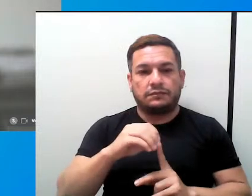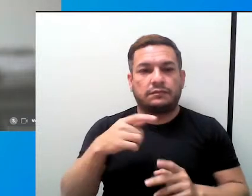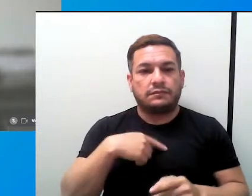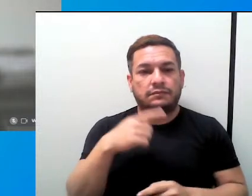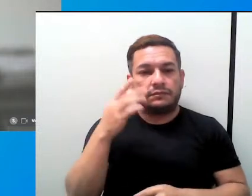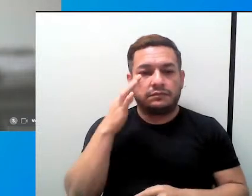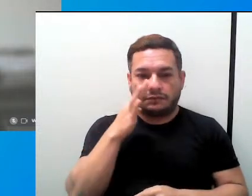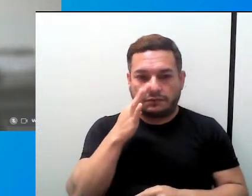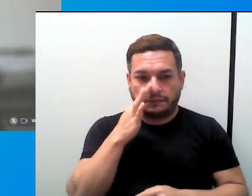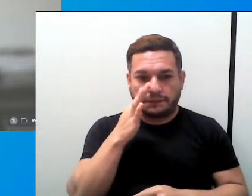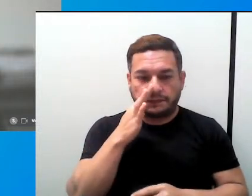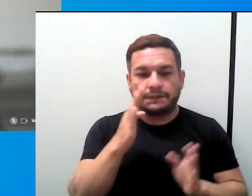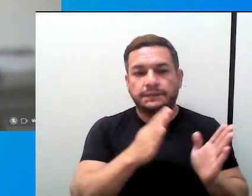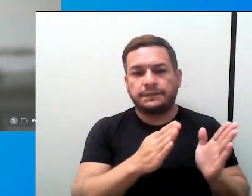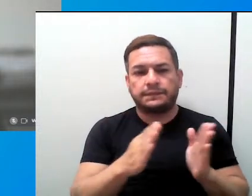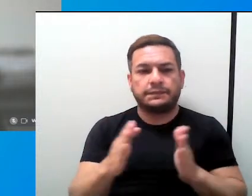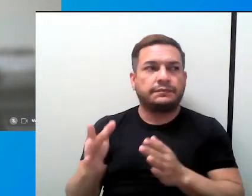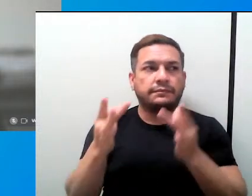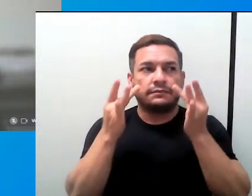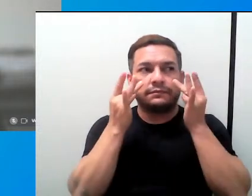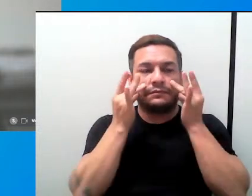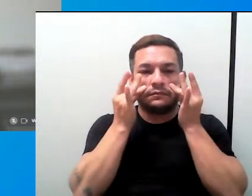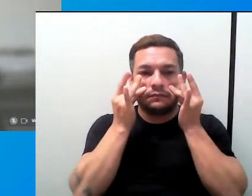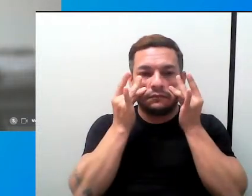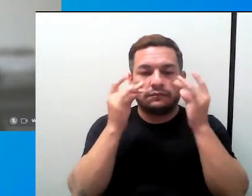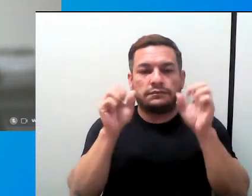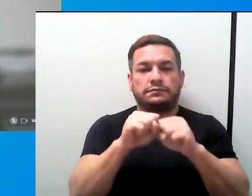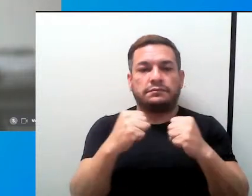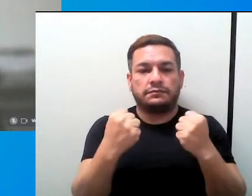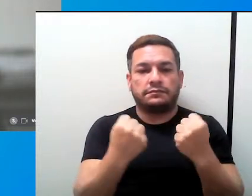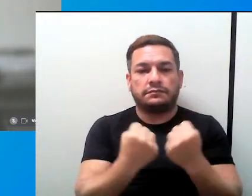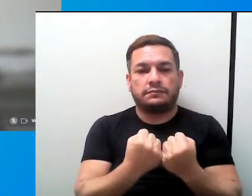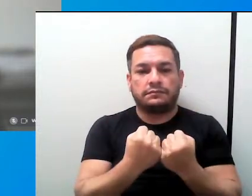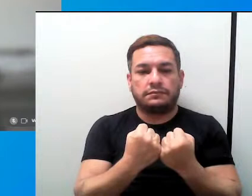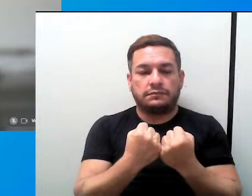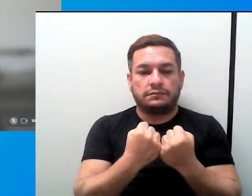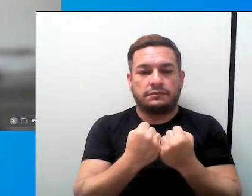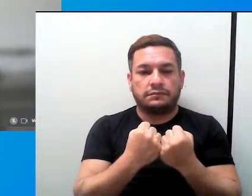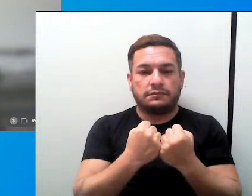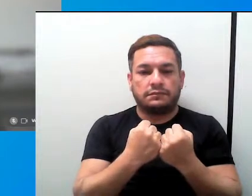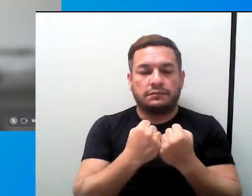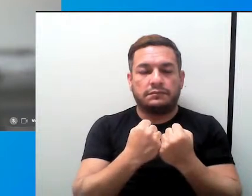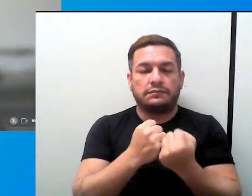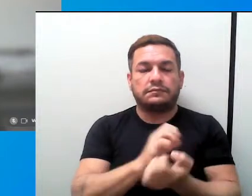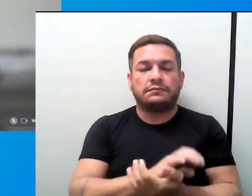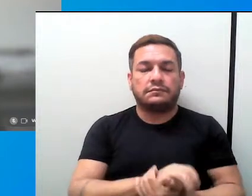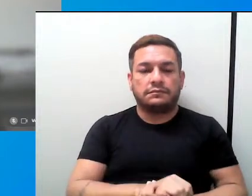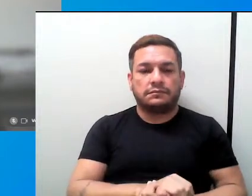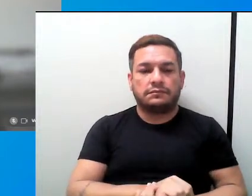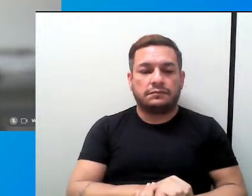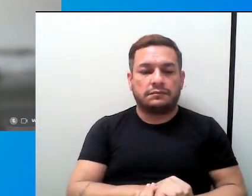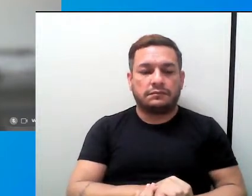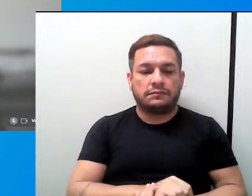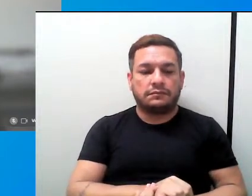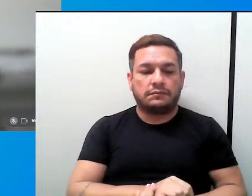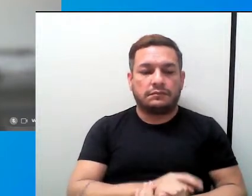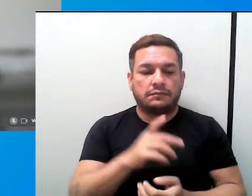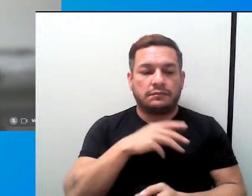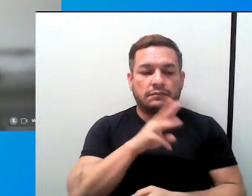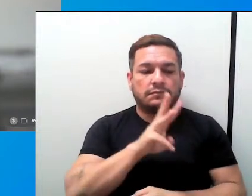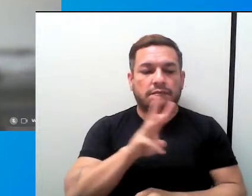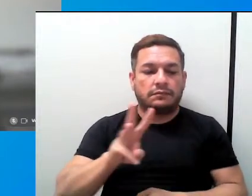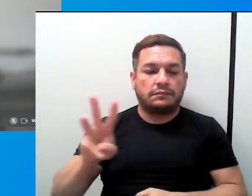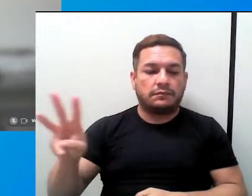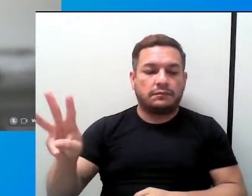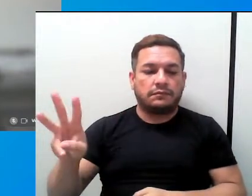acompanhando ao vivo o seminário de curricularização da extensão do IFAC pelo site do